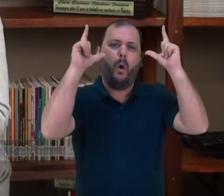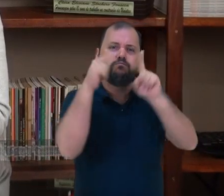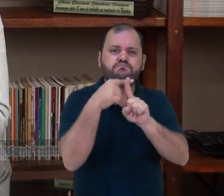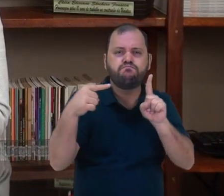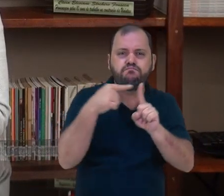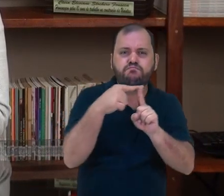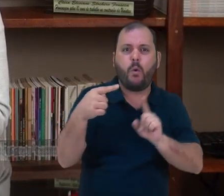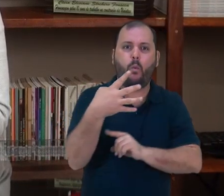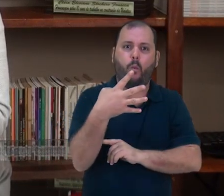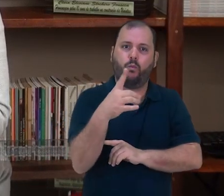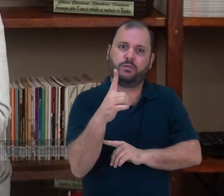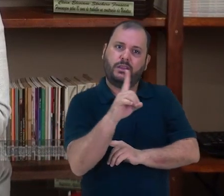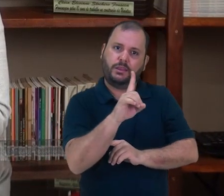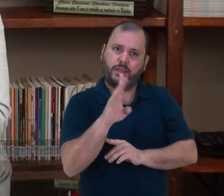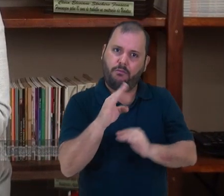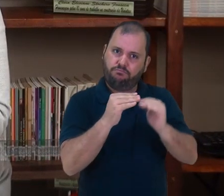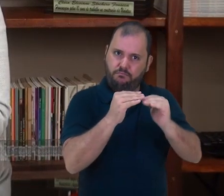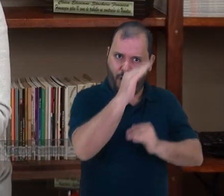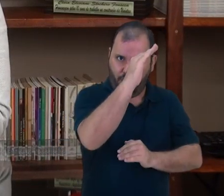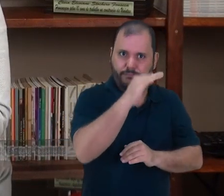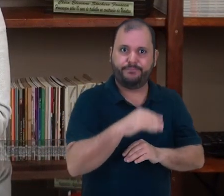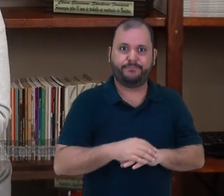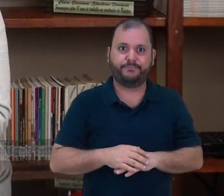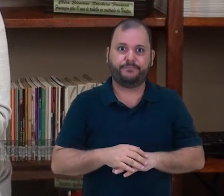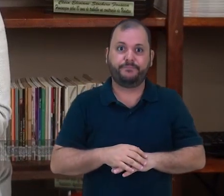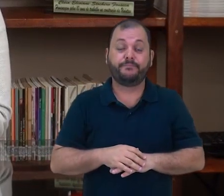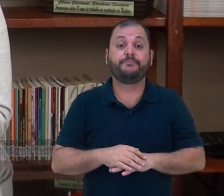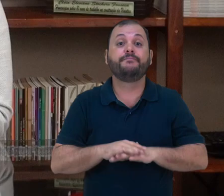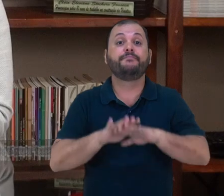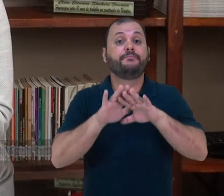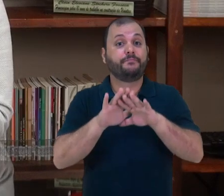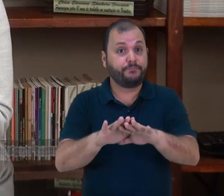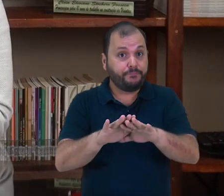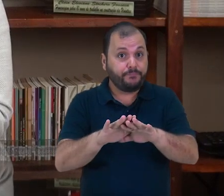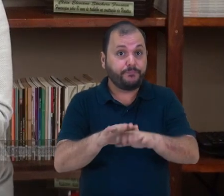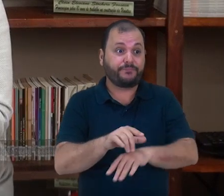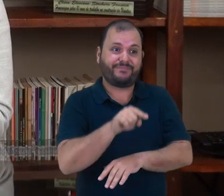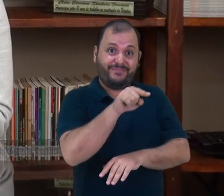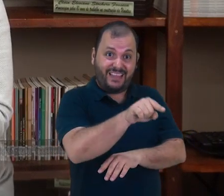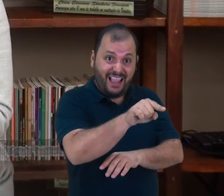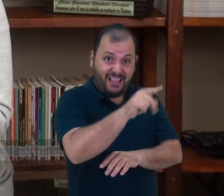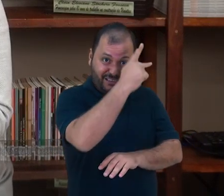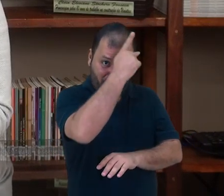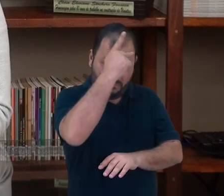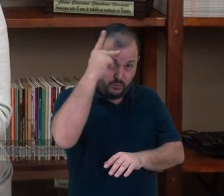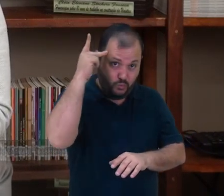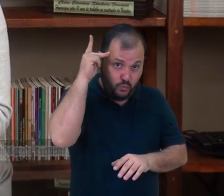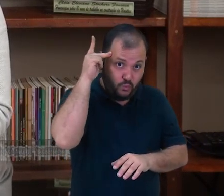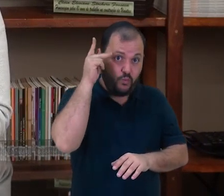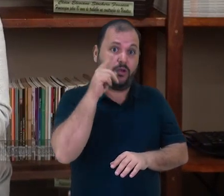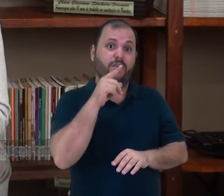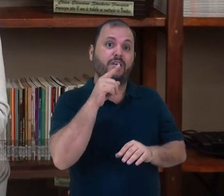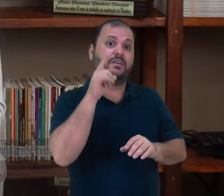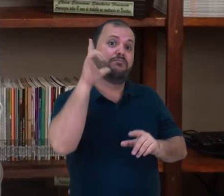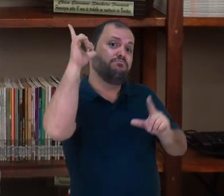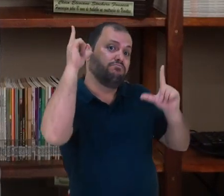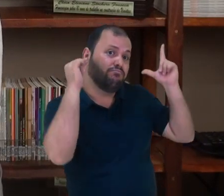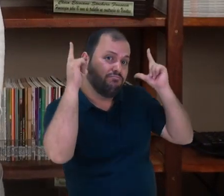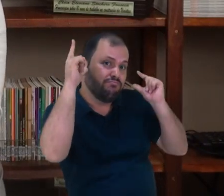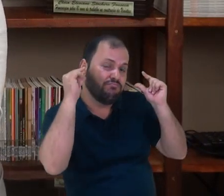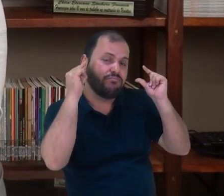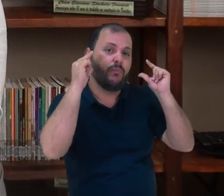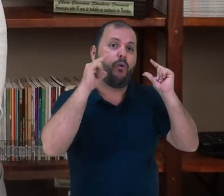41 decibéis ou mais. É importante a gente entender que, nesse contexto, uma pessoa que apresenta